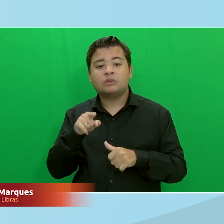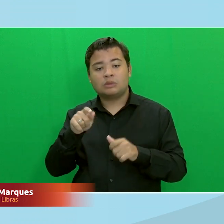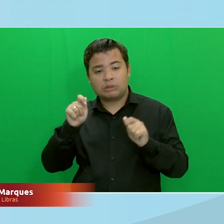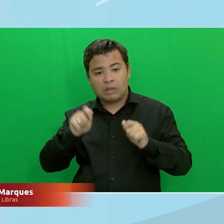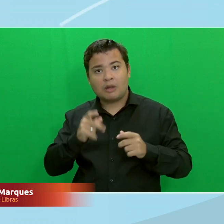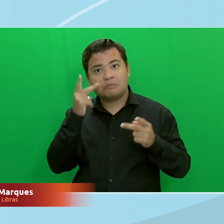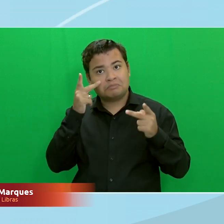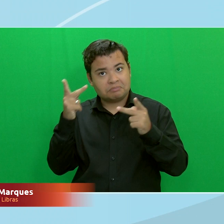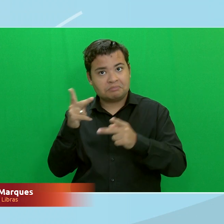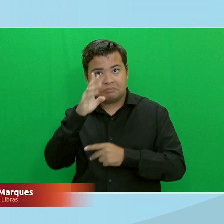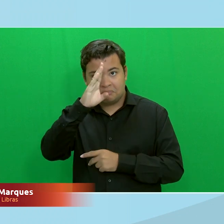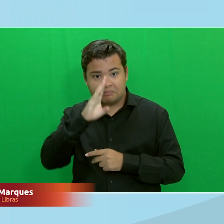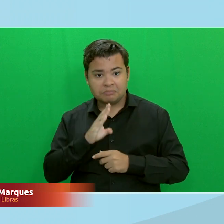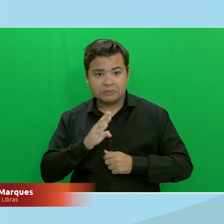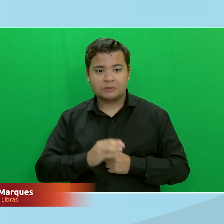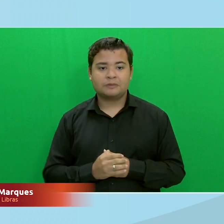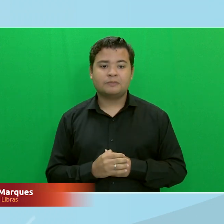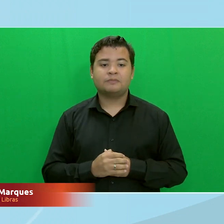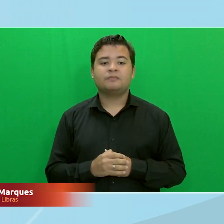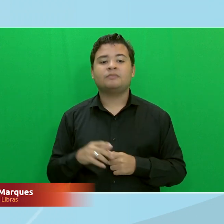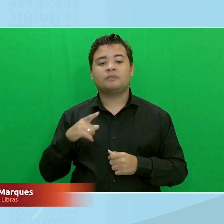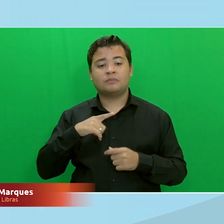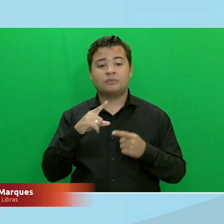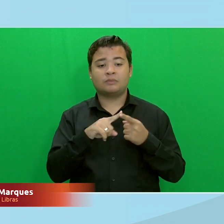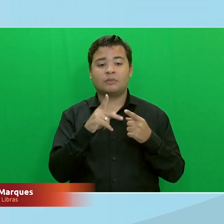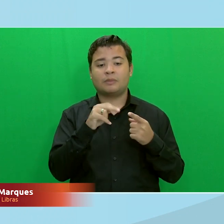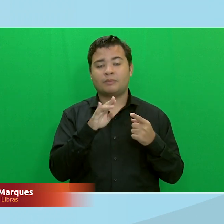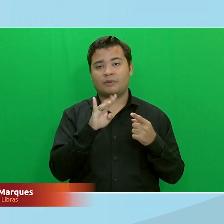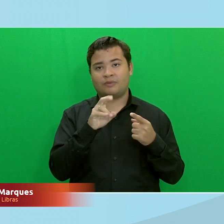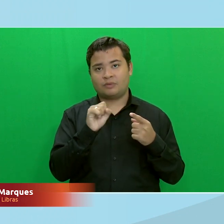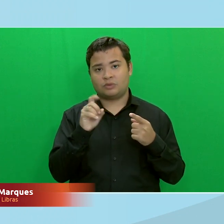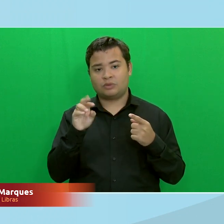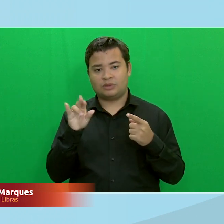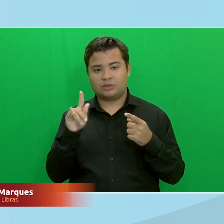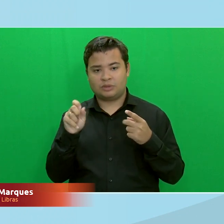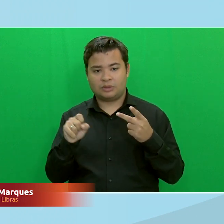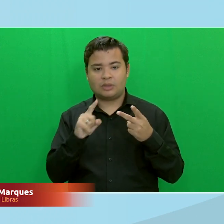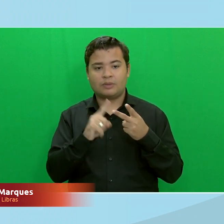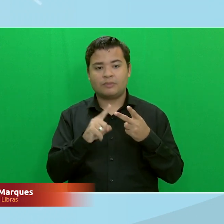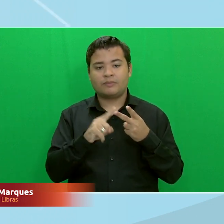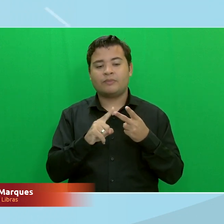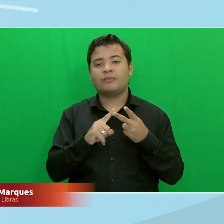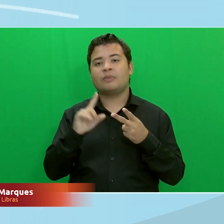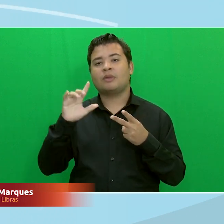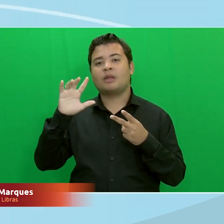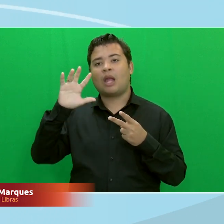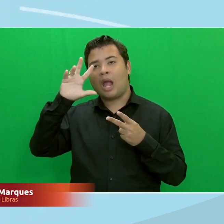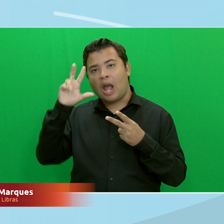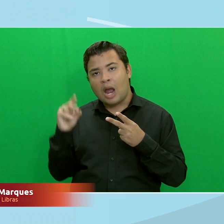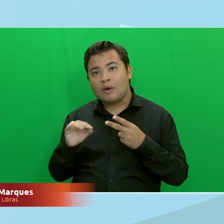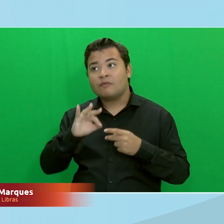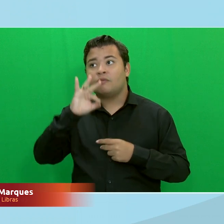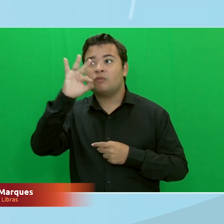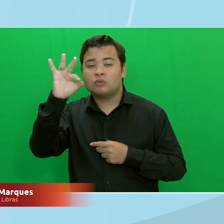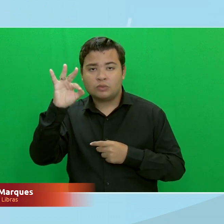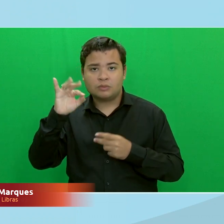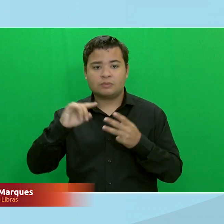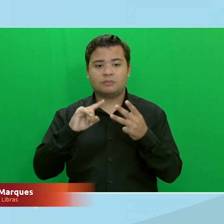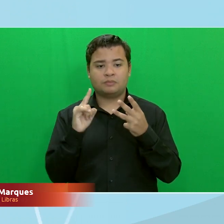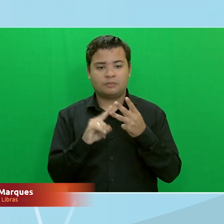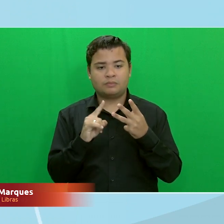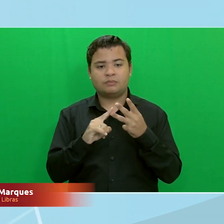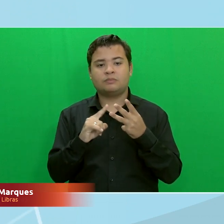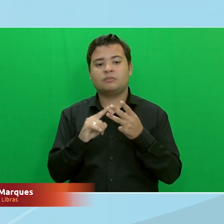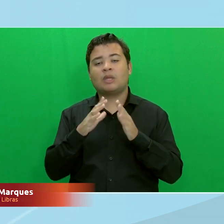visitação gratuita. Perfis originários, vestígios, Afrofuturar, Caminho Ancestral,